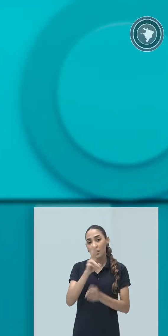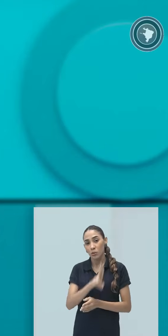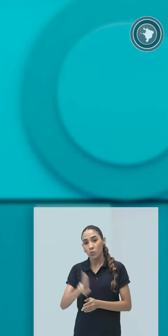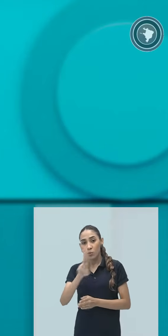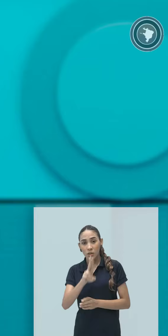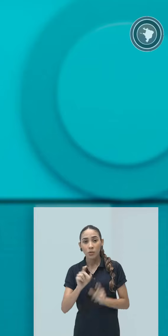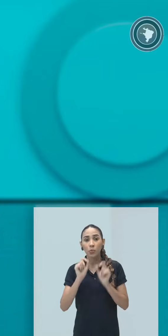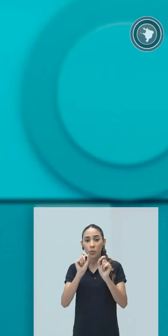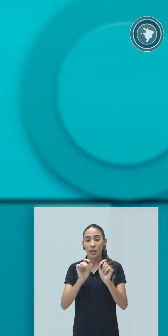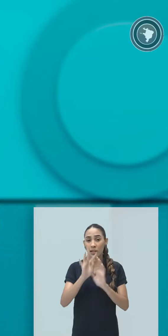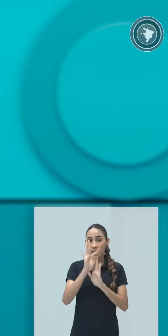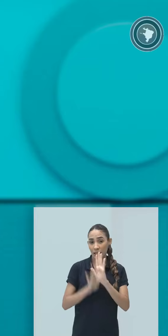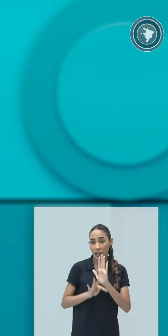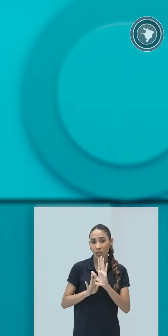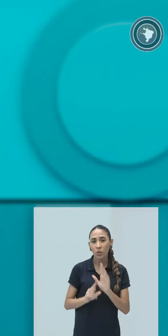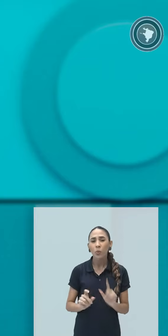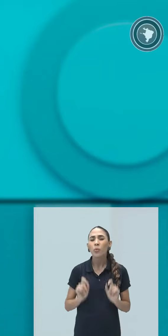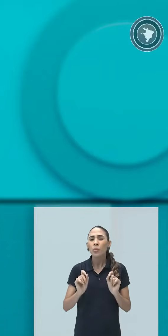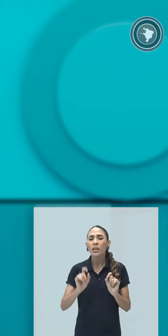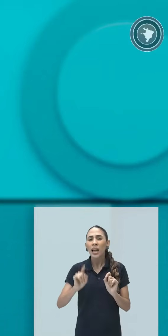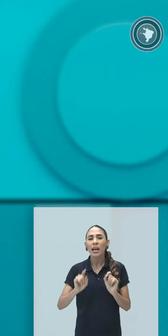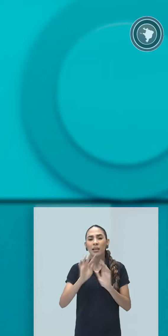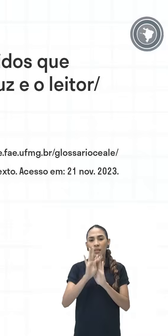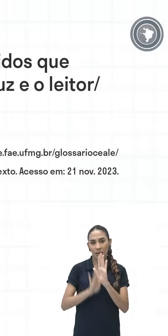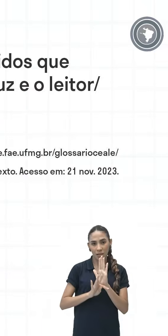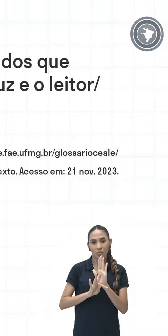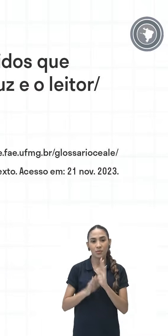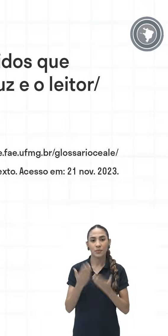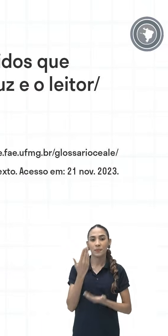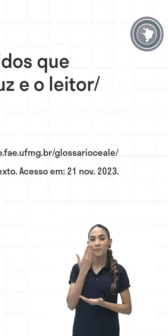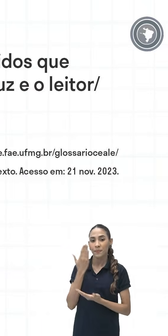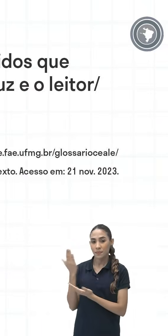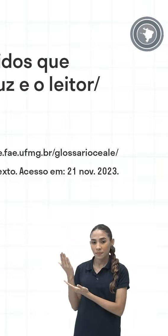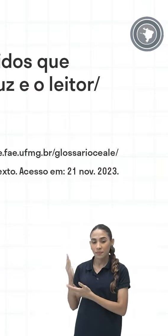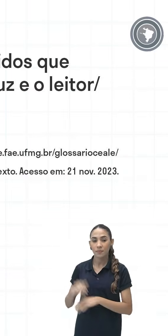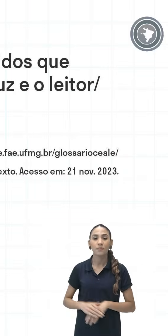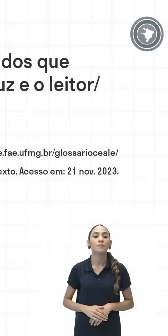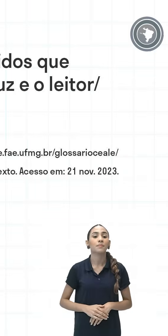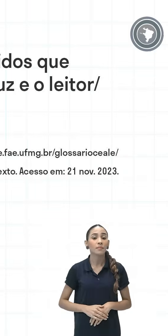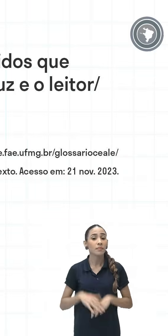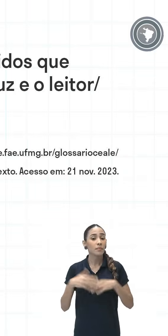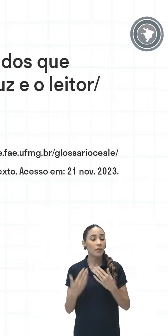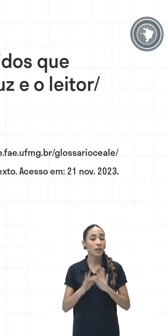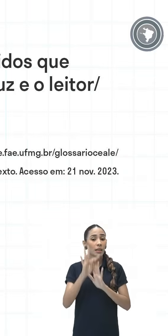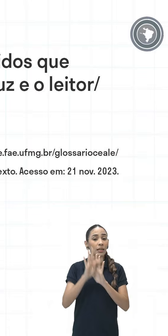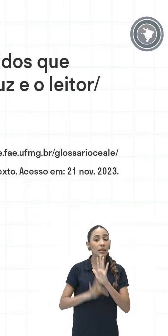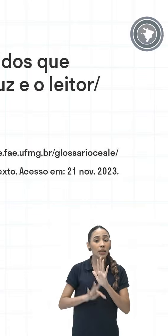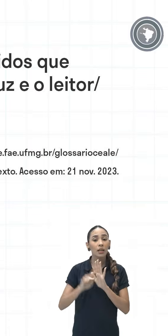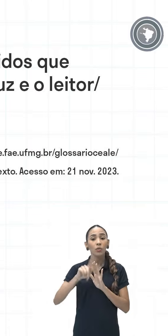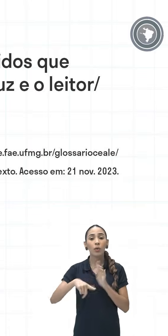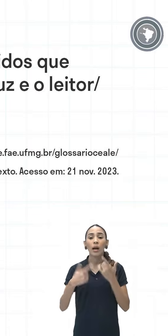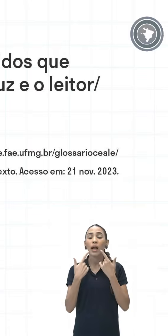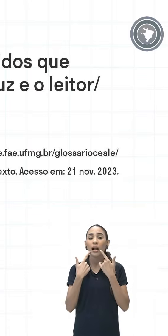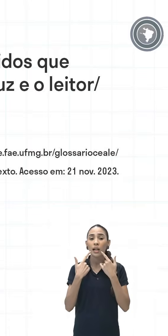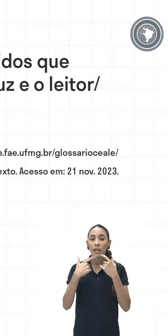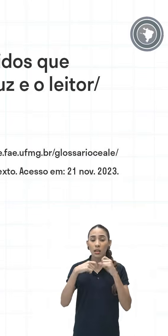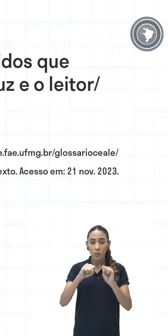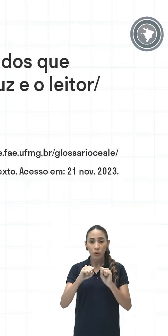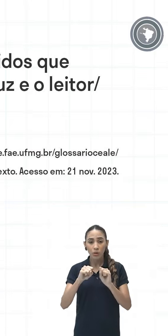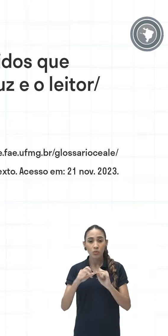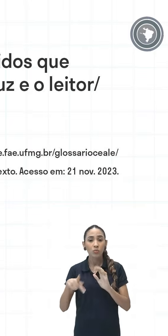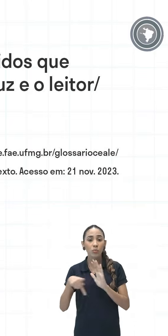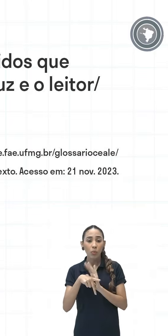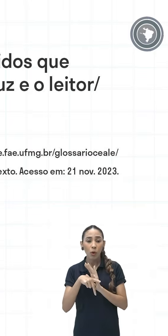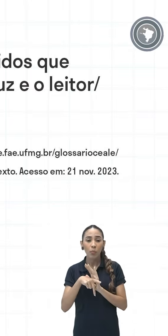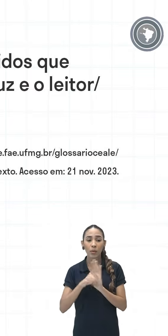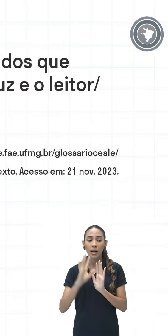de textos. E o que são textos? Colocando aí para vocês um conceito. Texto é uma unidade linguística, ou seja, faz parte